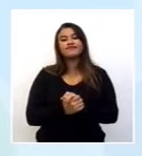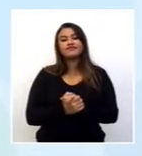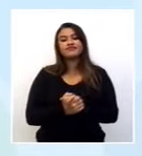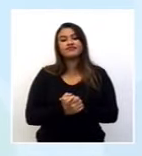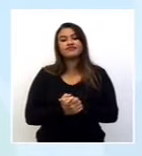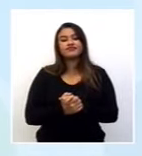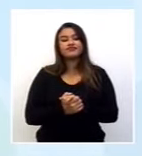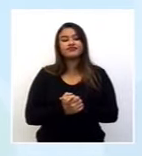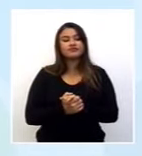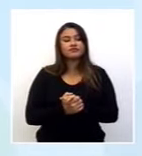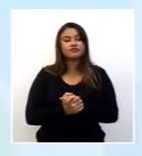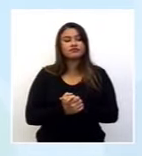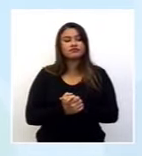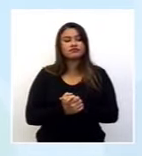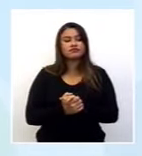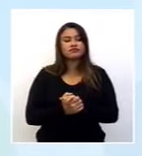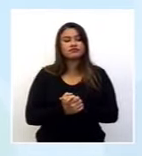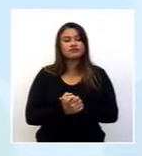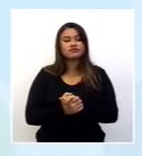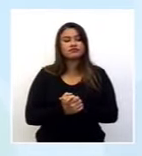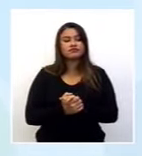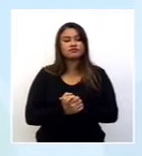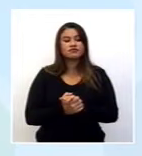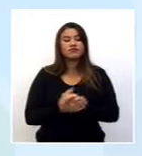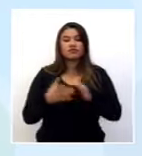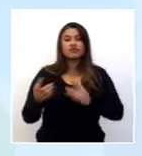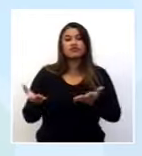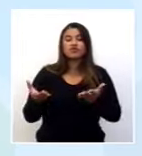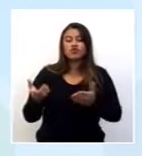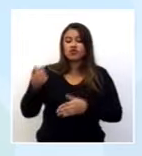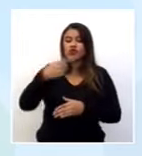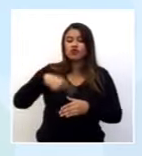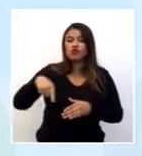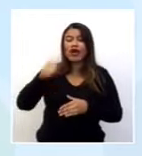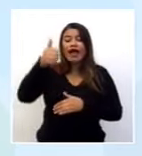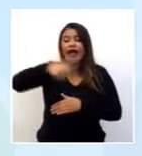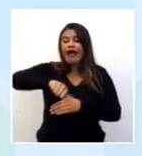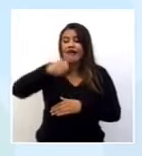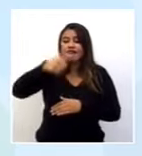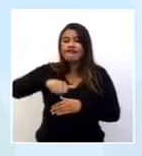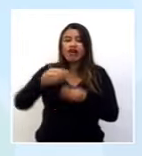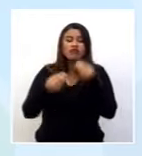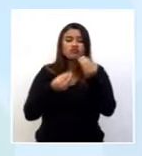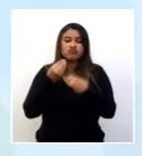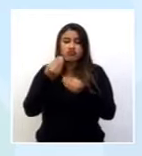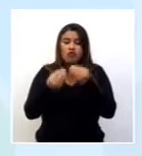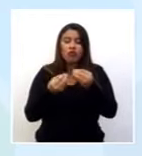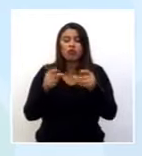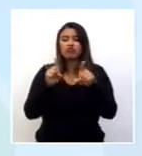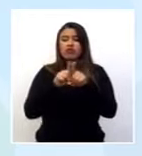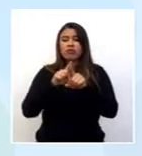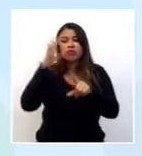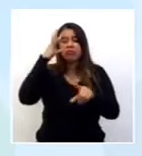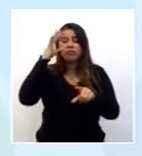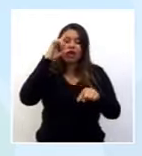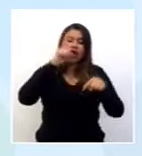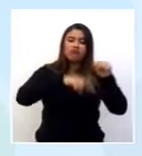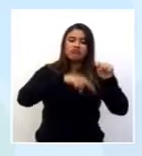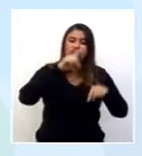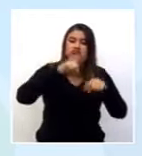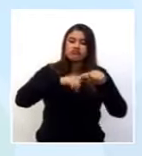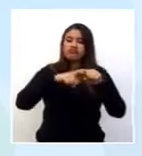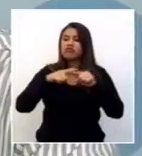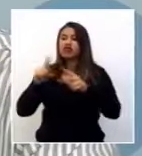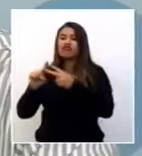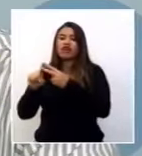se pode avaliar e de que forma possível, considerando os instrumentos e as ferramentas que foram